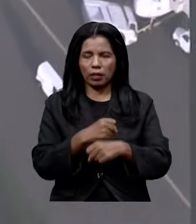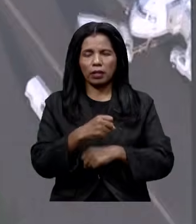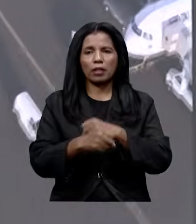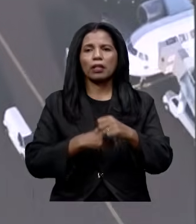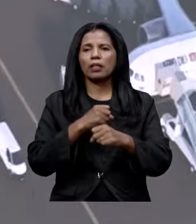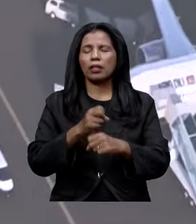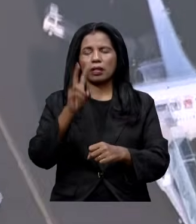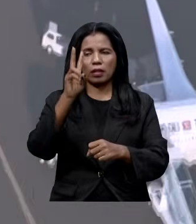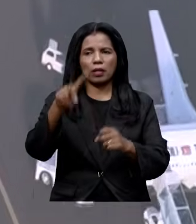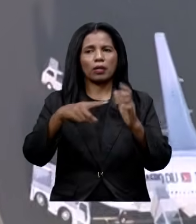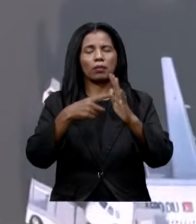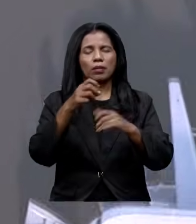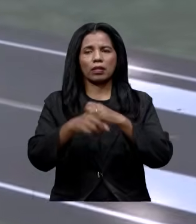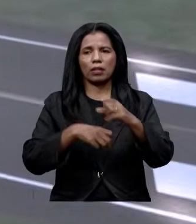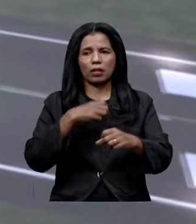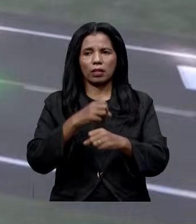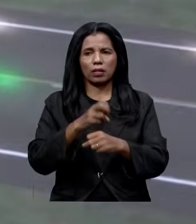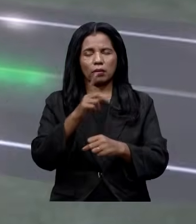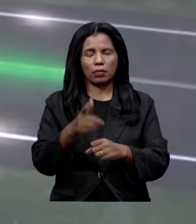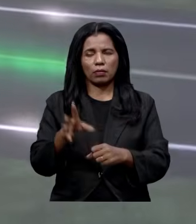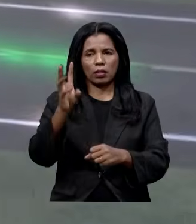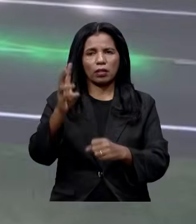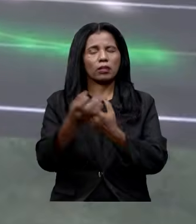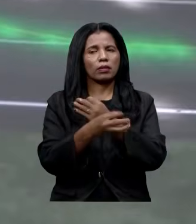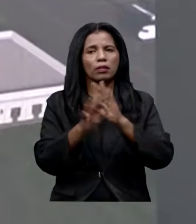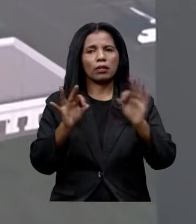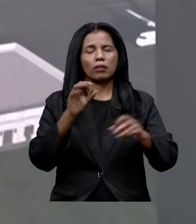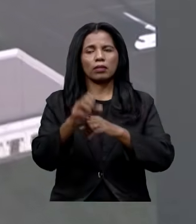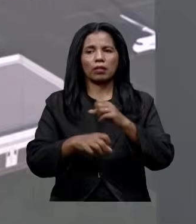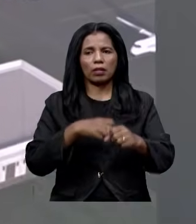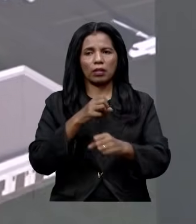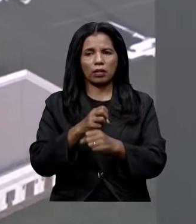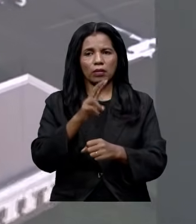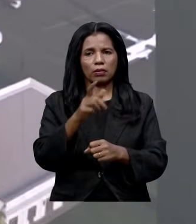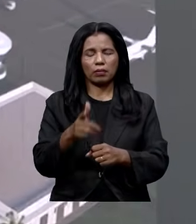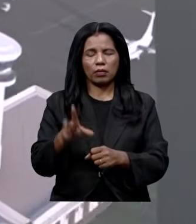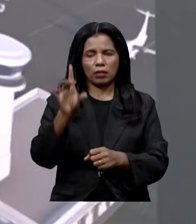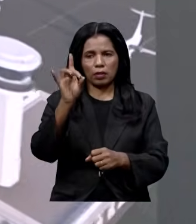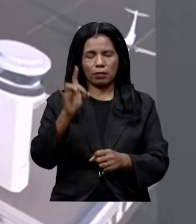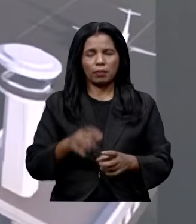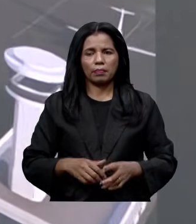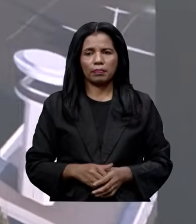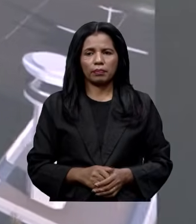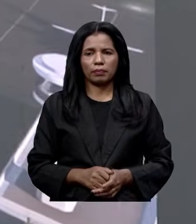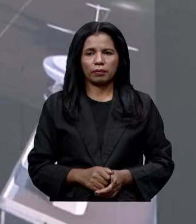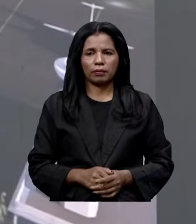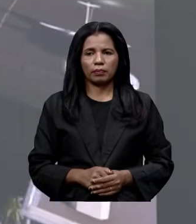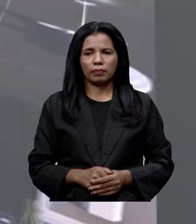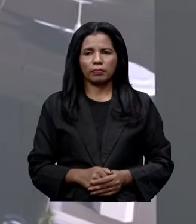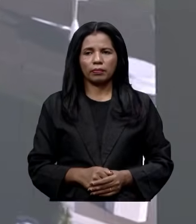rua hahú husi tinan rihun rua ruanulu resinen no se termina iha tinan rihun rua ruanulu resinwalu. Bem-vinda Simenes, Yemen.